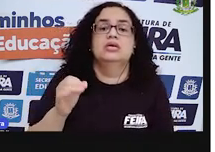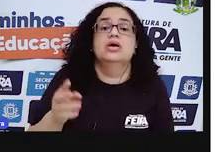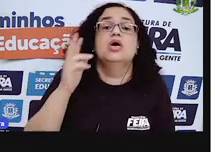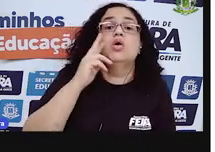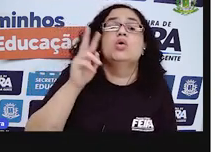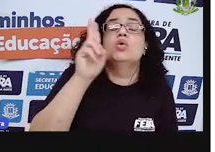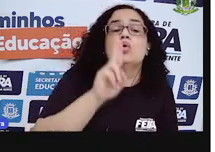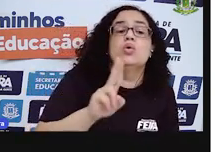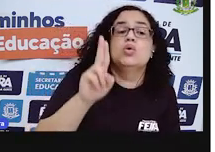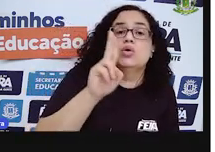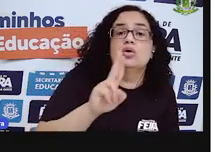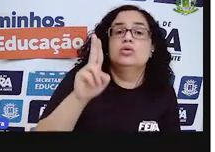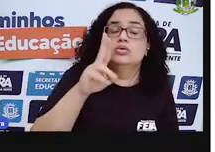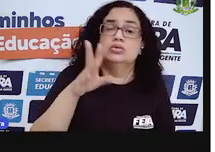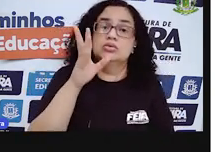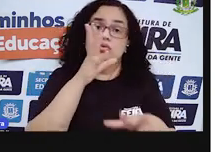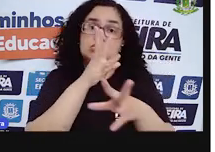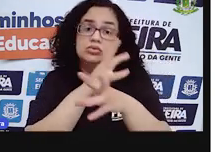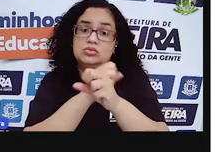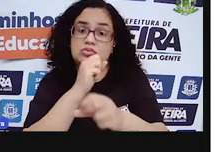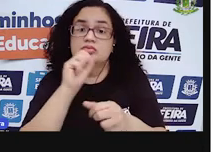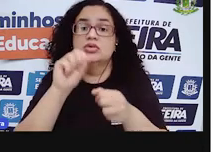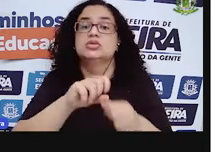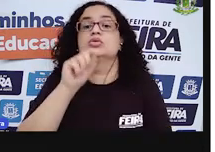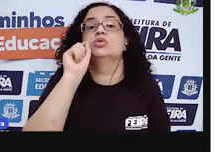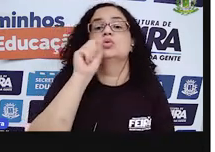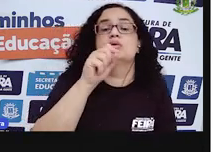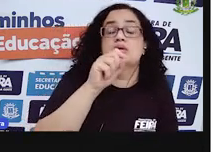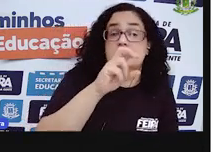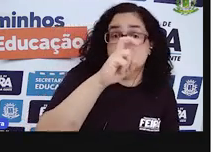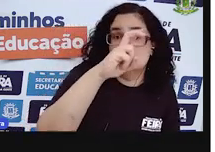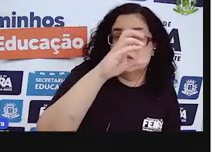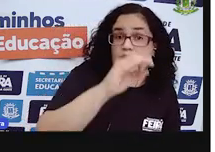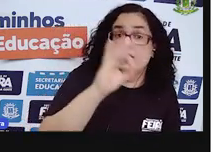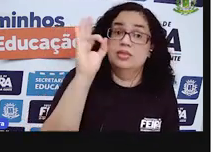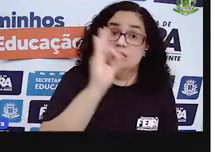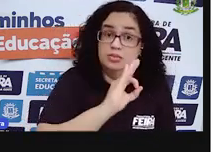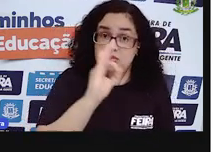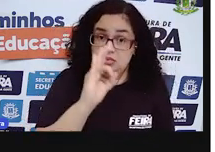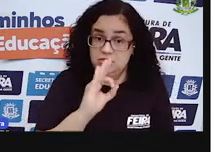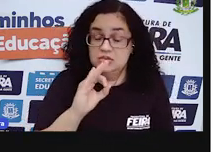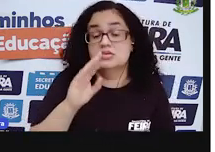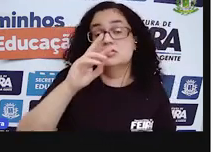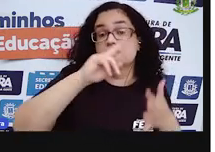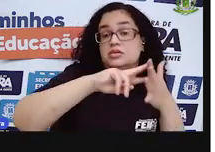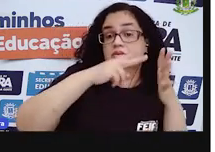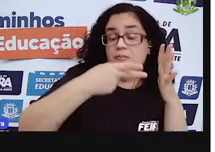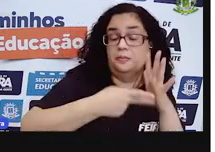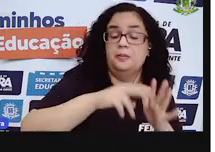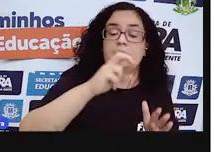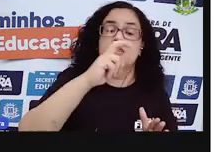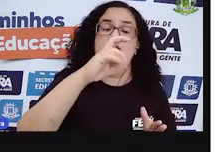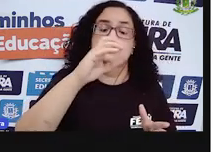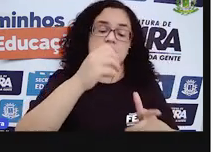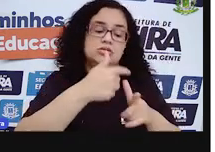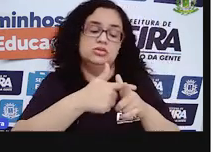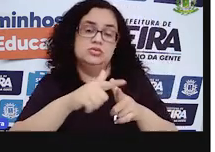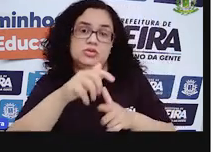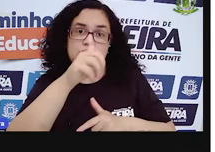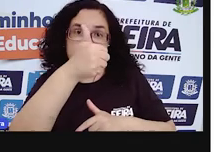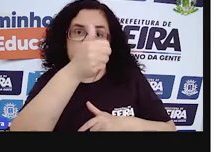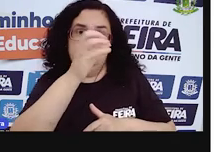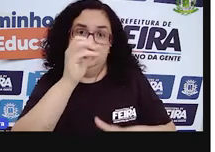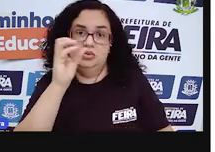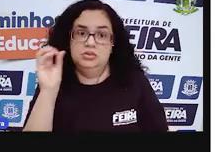então usando a calculadora quer que a gente faz cinquenta por cento significa 50 /